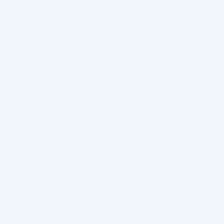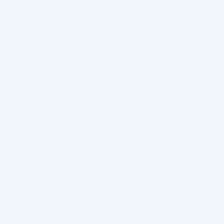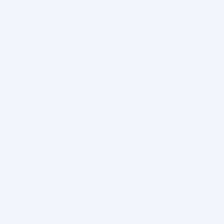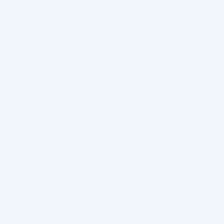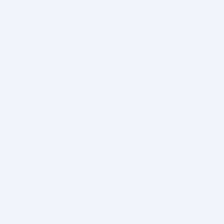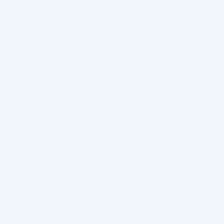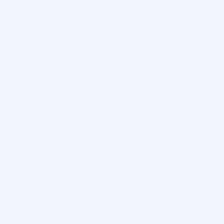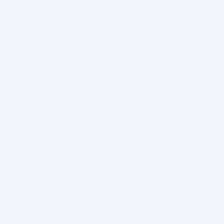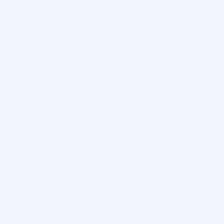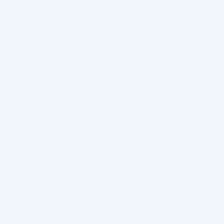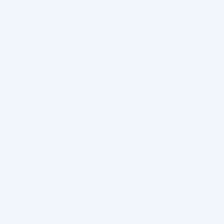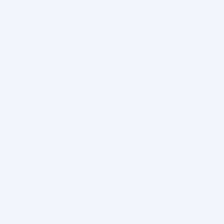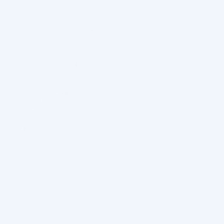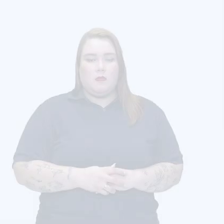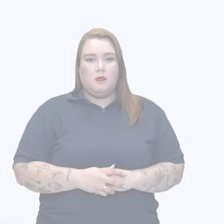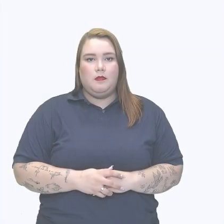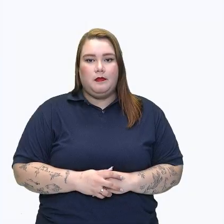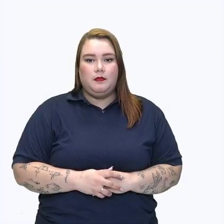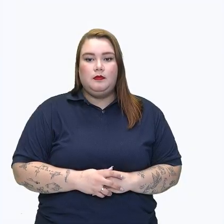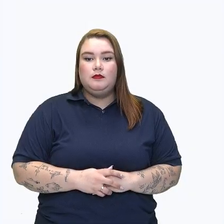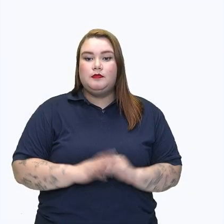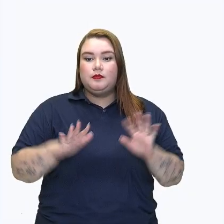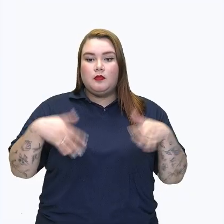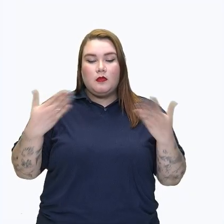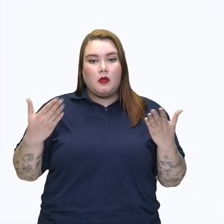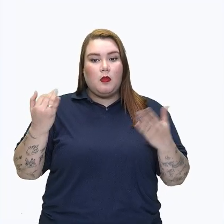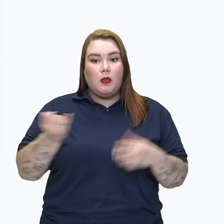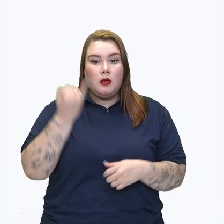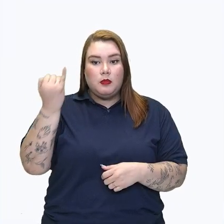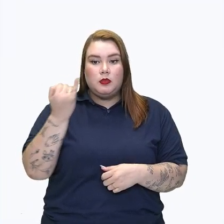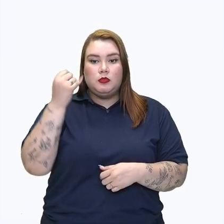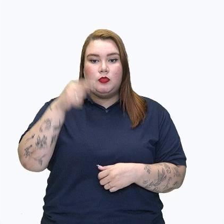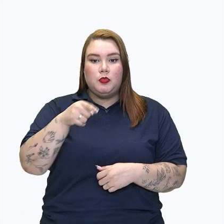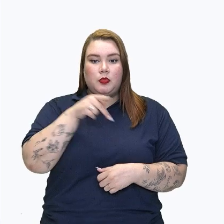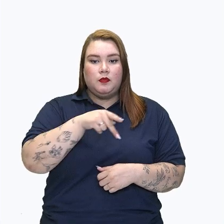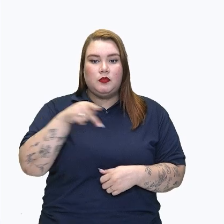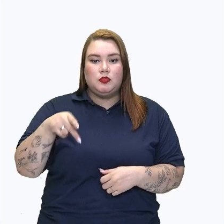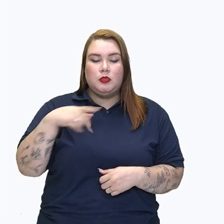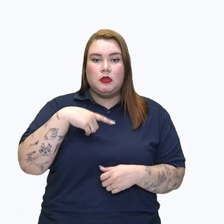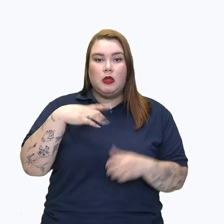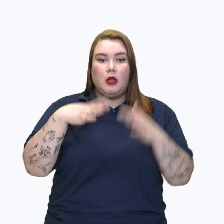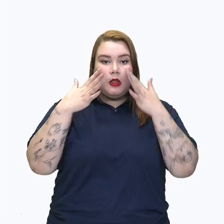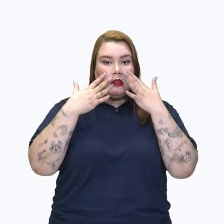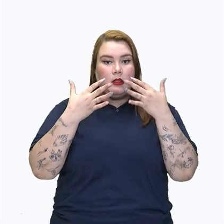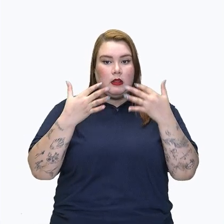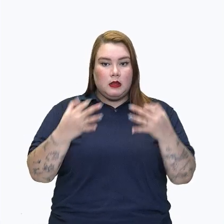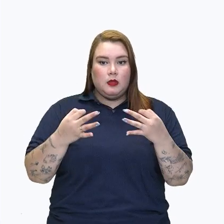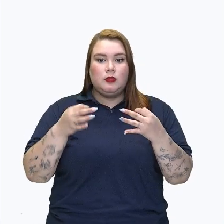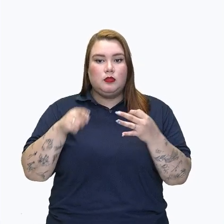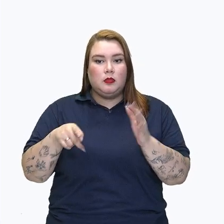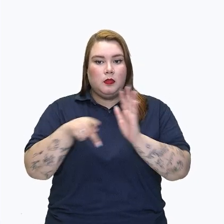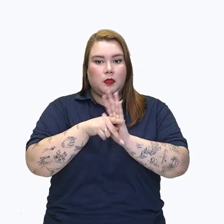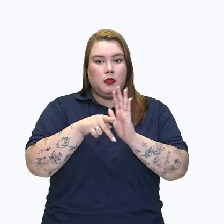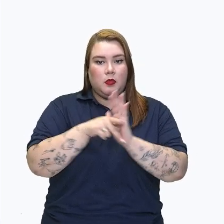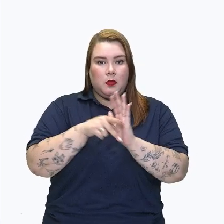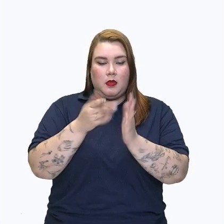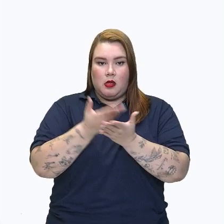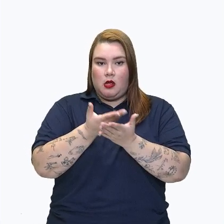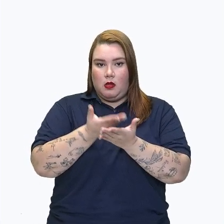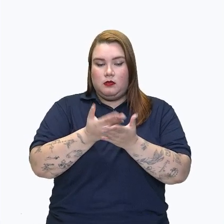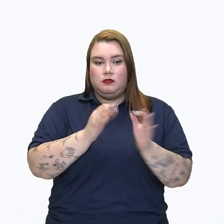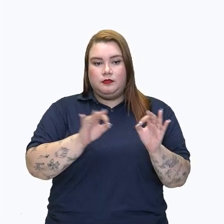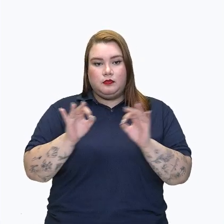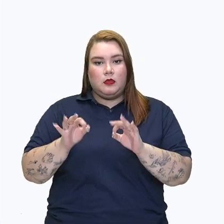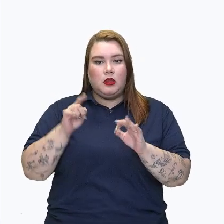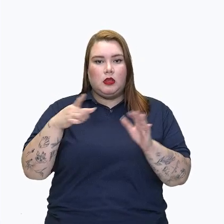ele passa a contar com esse momento, você vai perceber quando receber o pacote didático, e ele vai aparecer lá nesse momento de 10 minutos.